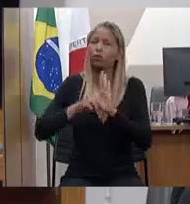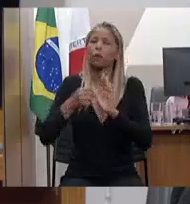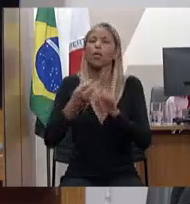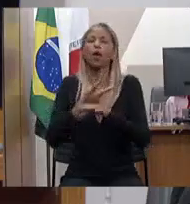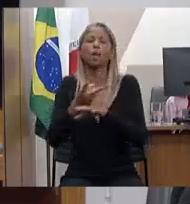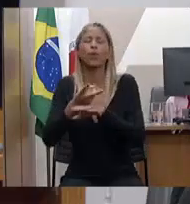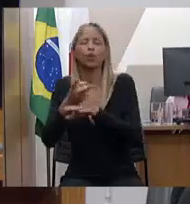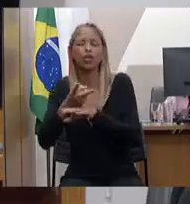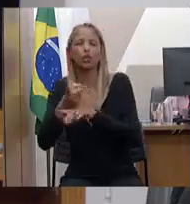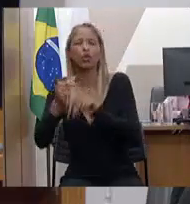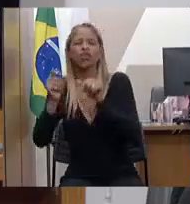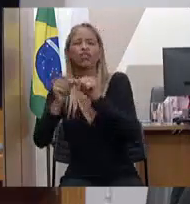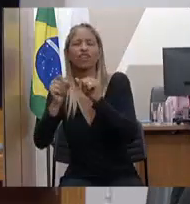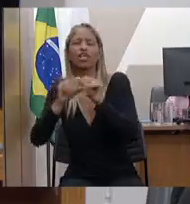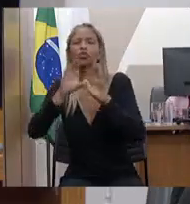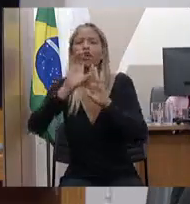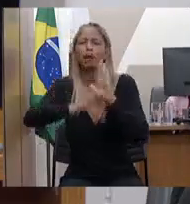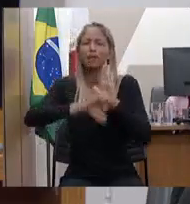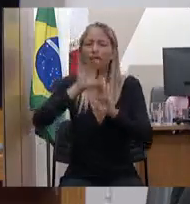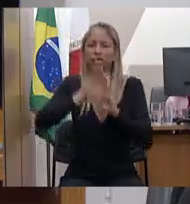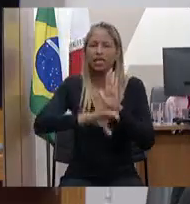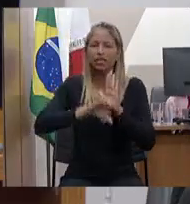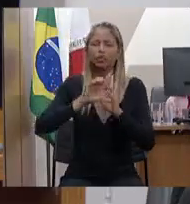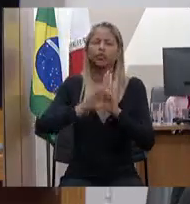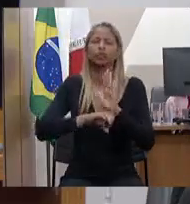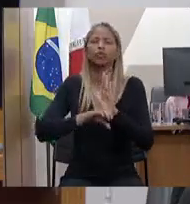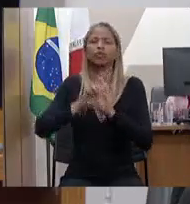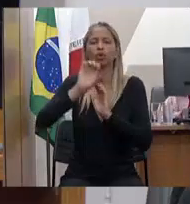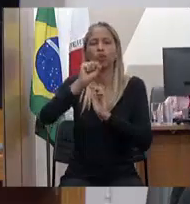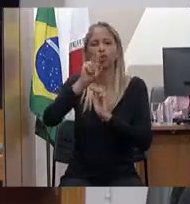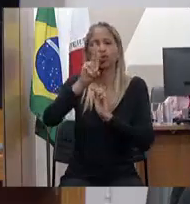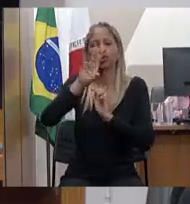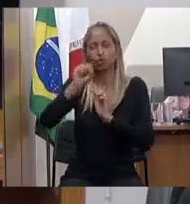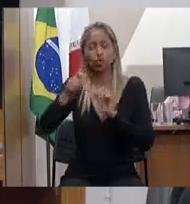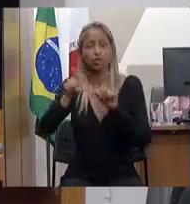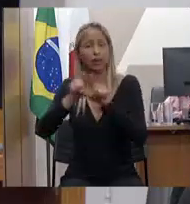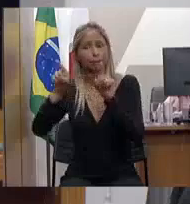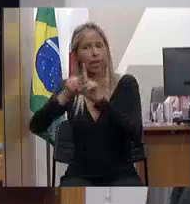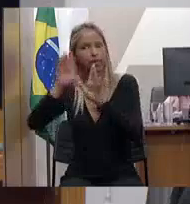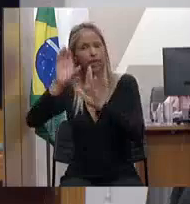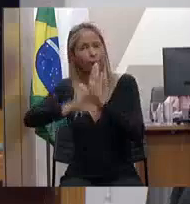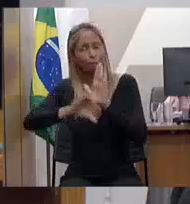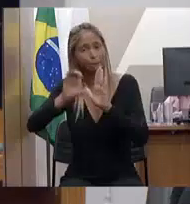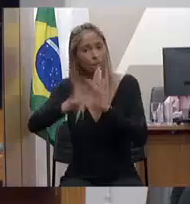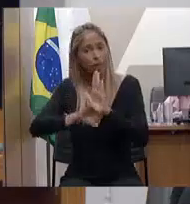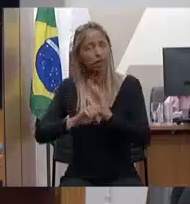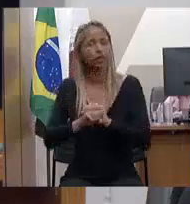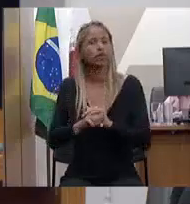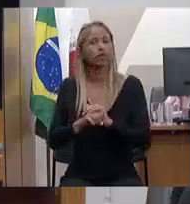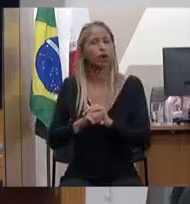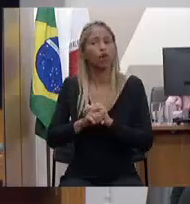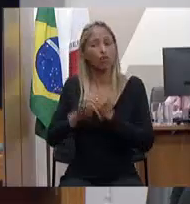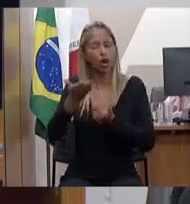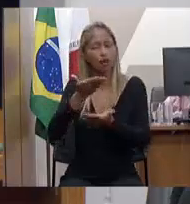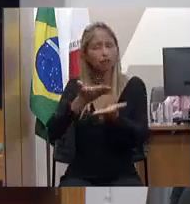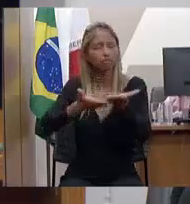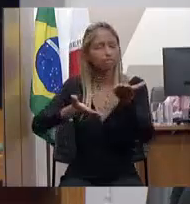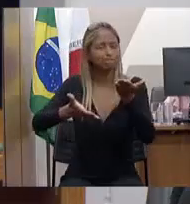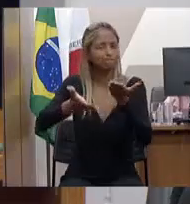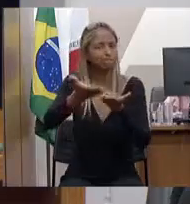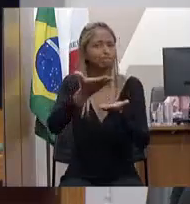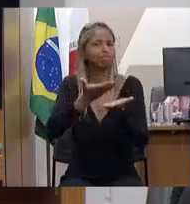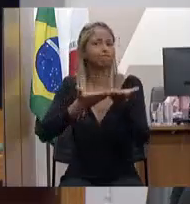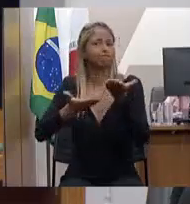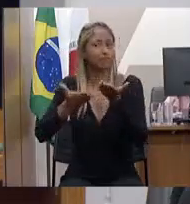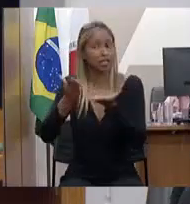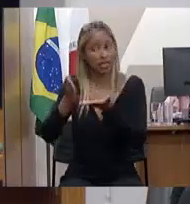fez um capítulo é o SUS ces capítulos enfim foram compartilhar talvez